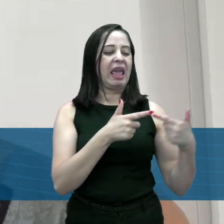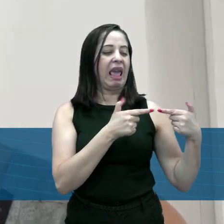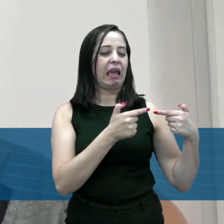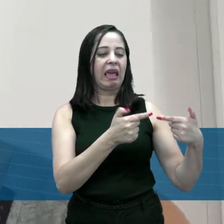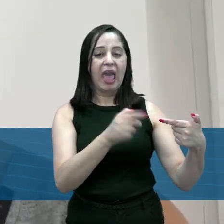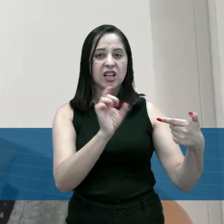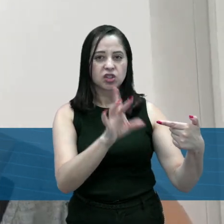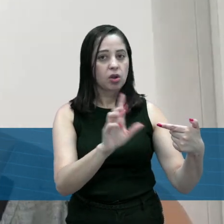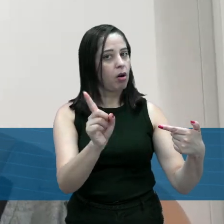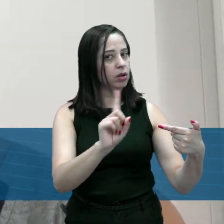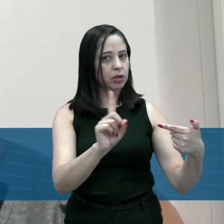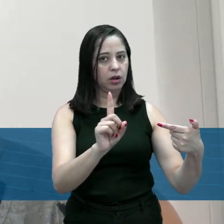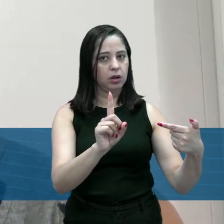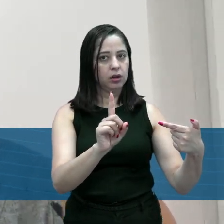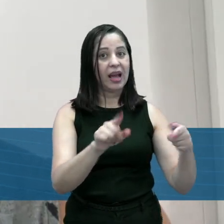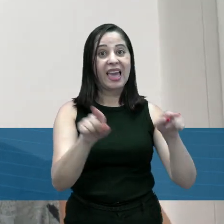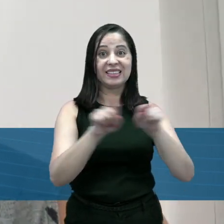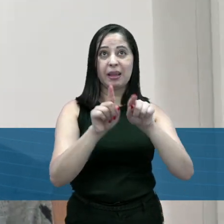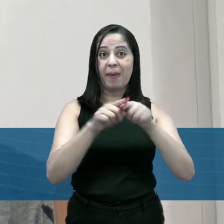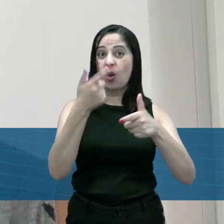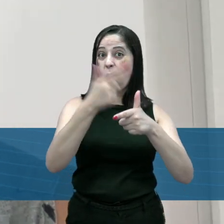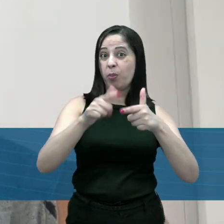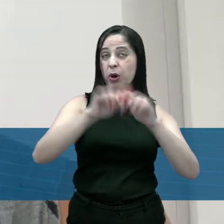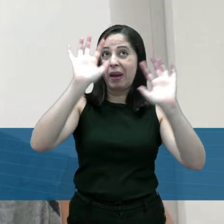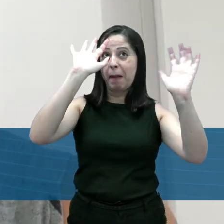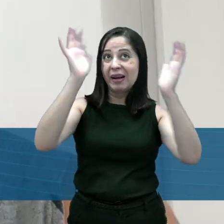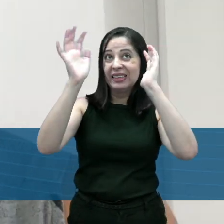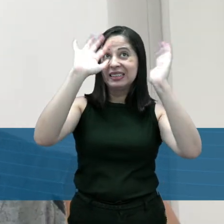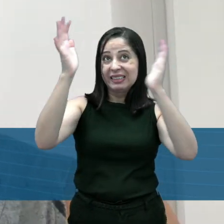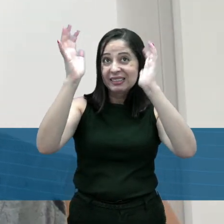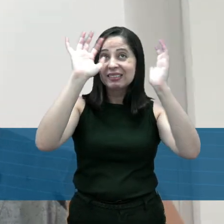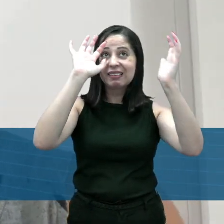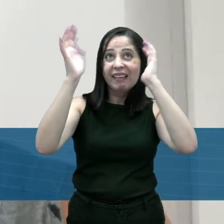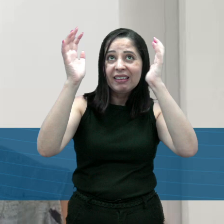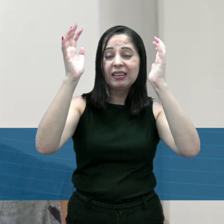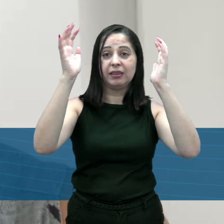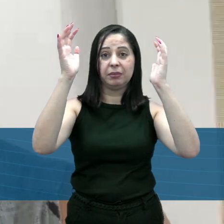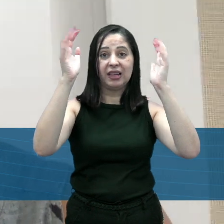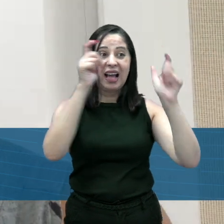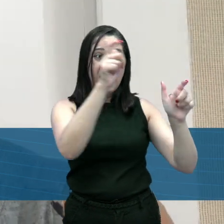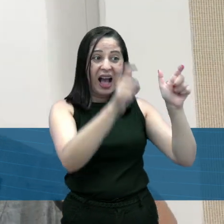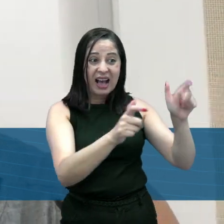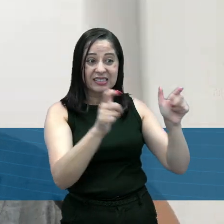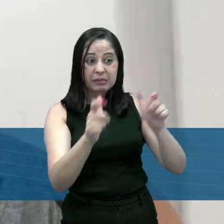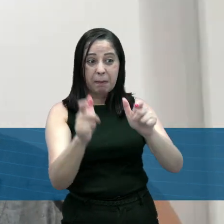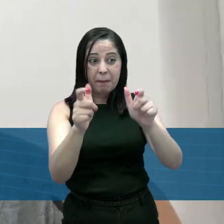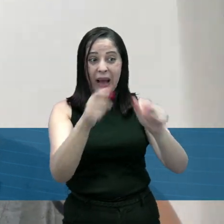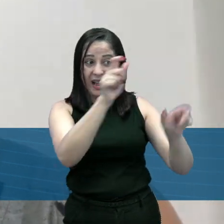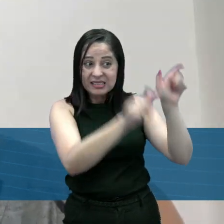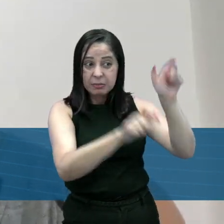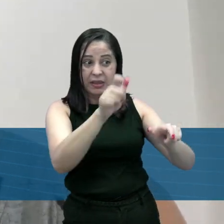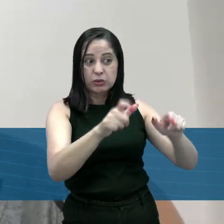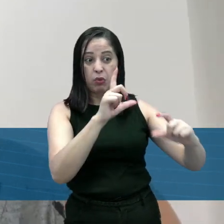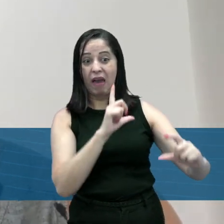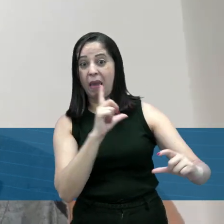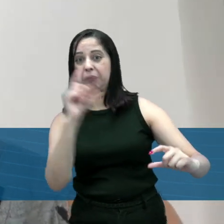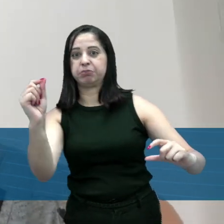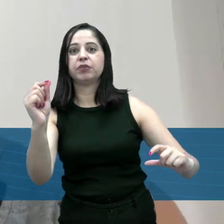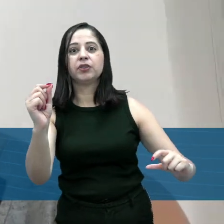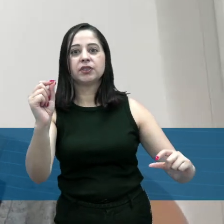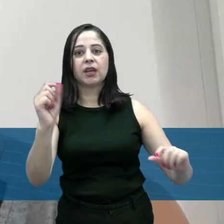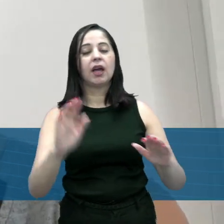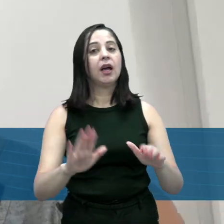Mas também a emergência climática que vai fazer pessoas se deslocarem. Então, é uma pauta que a gente vai ter que